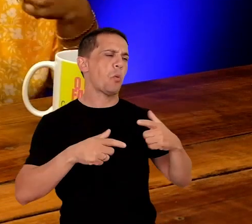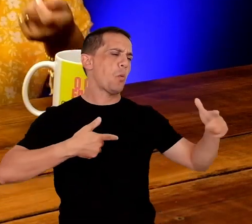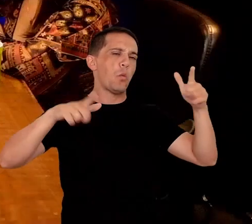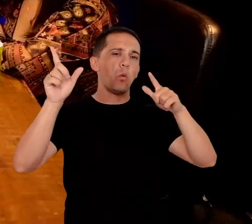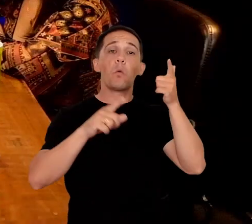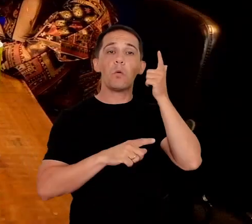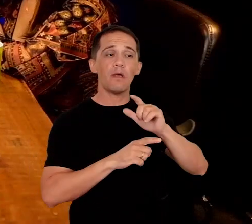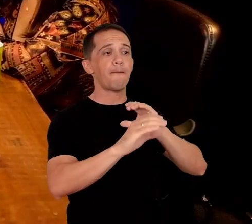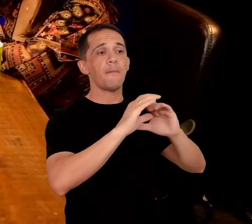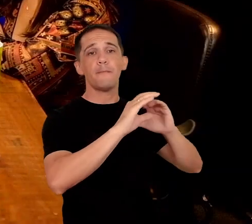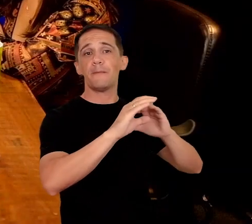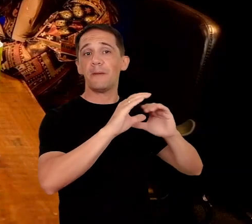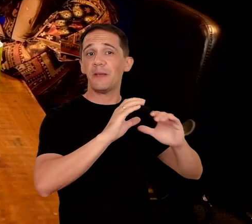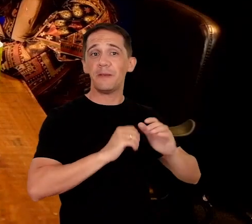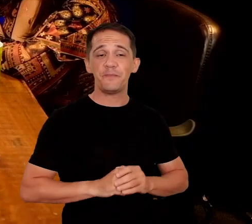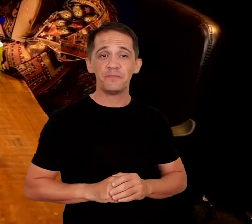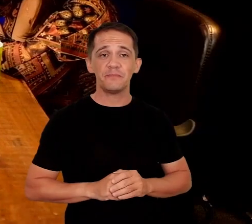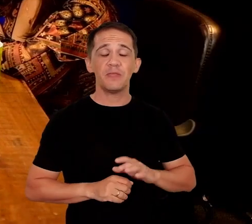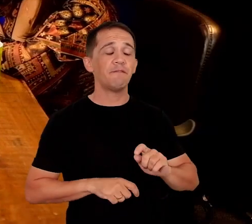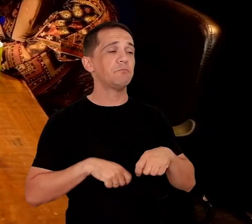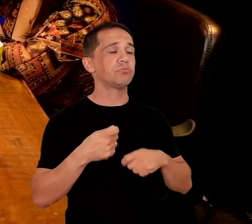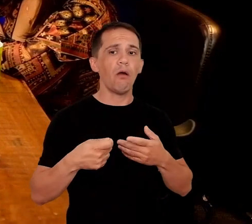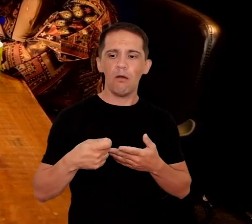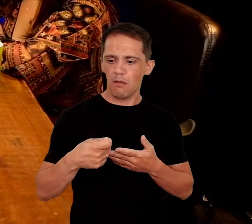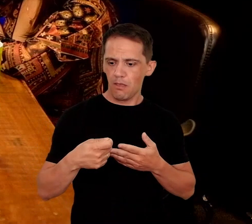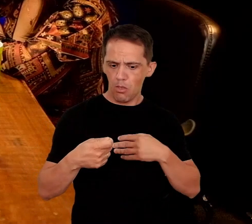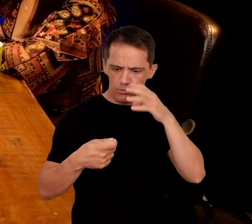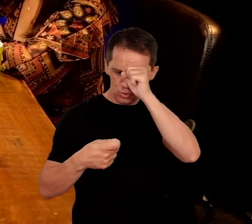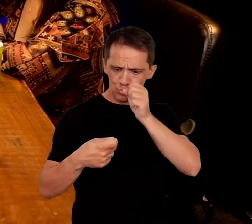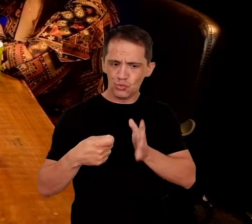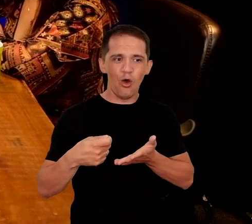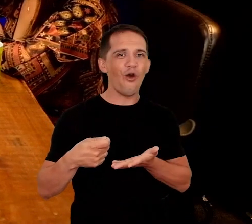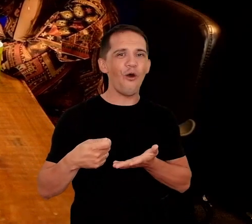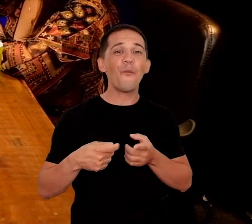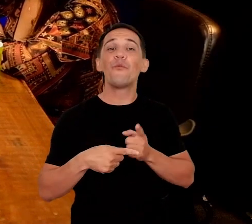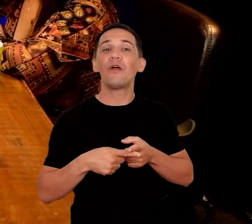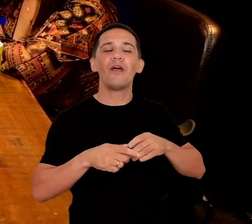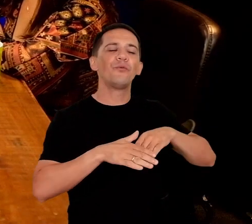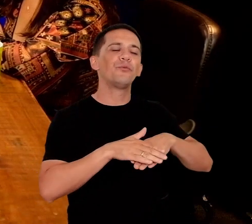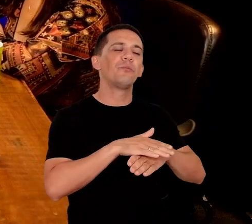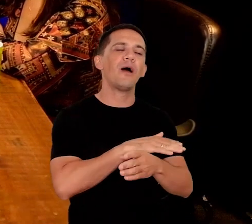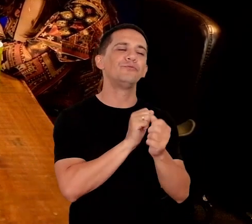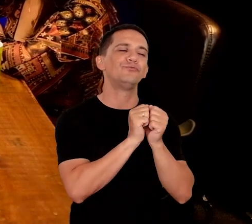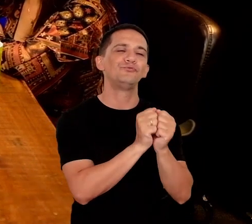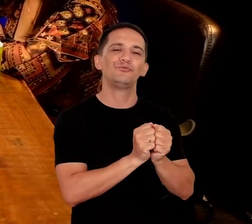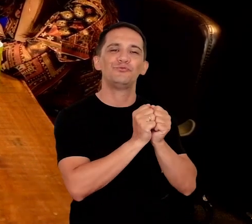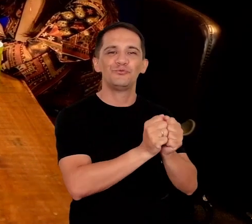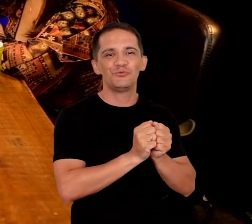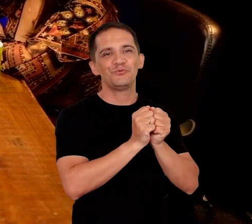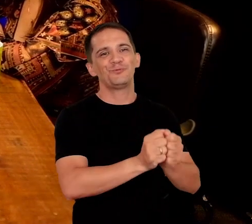E sinalizando, isso acontece muito. Às vezes tu faz um sinal, eu nem sabia que eu sabia. Mas é a naturalidade do convívio, né?